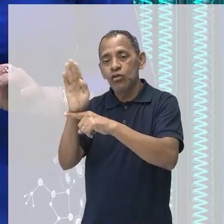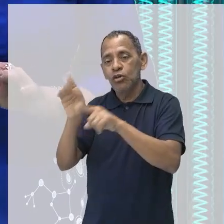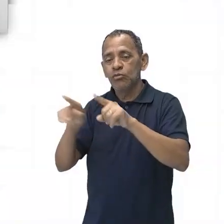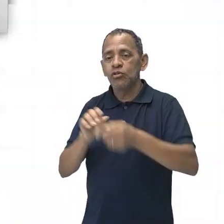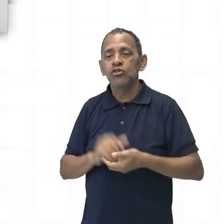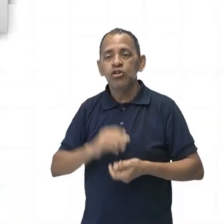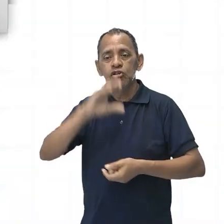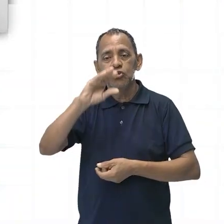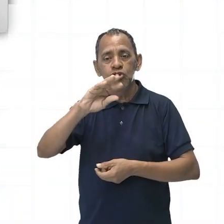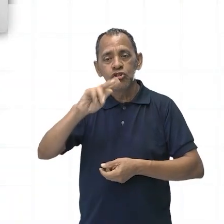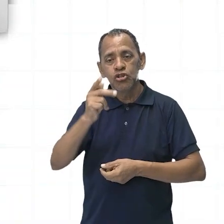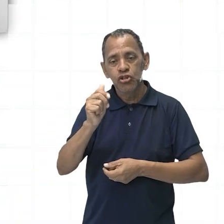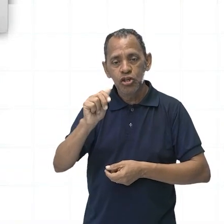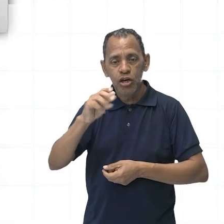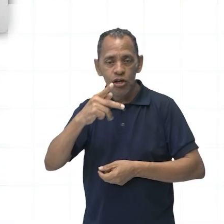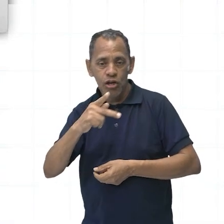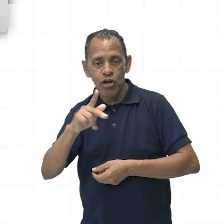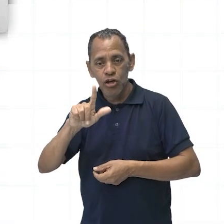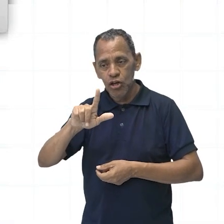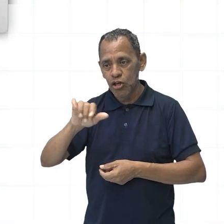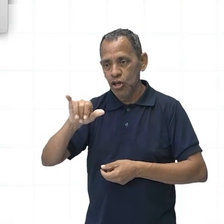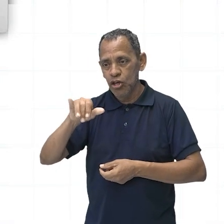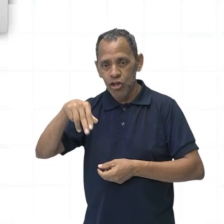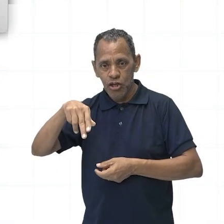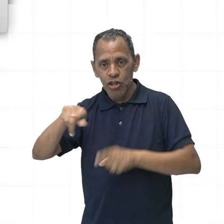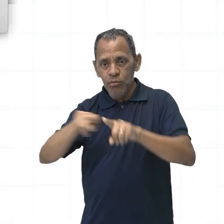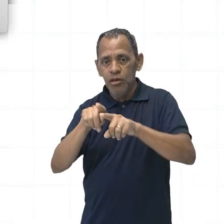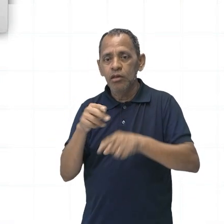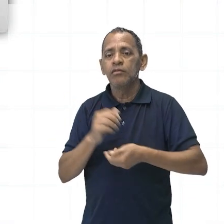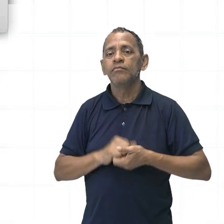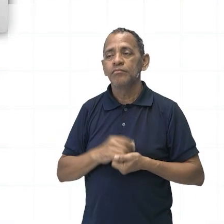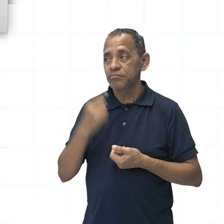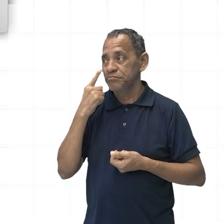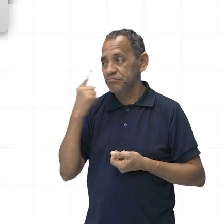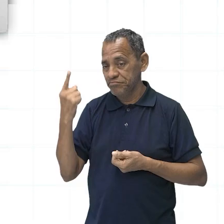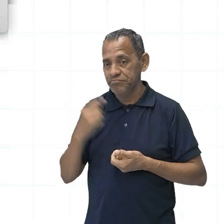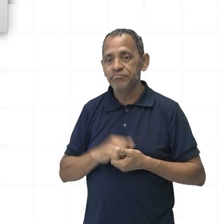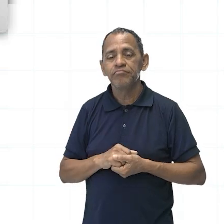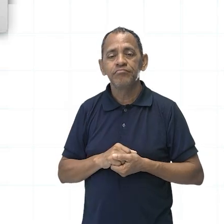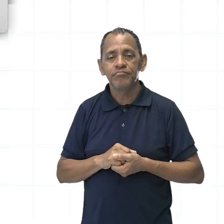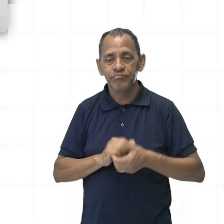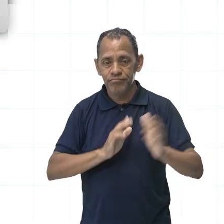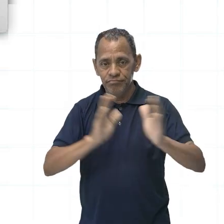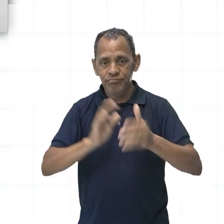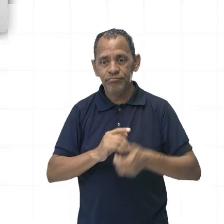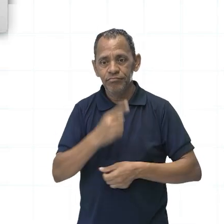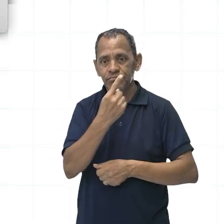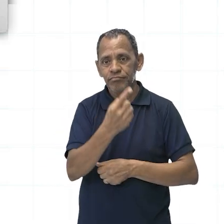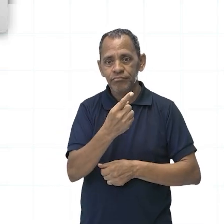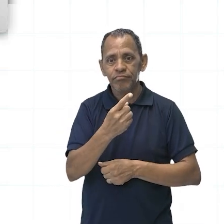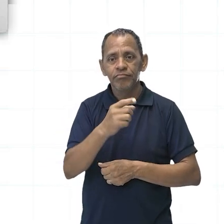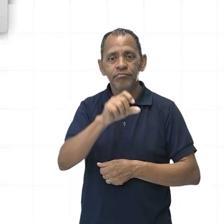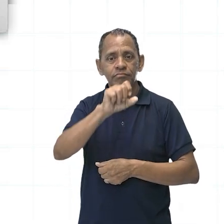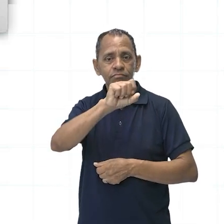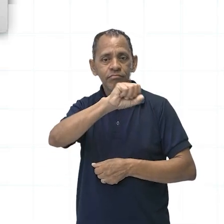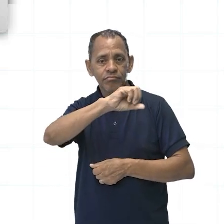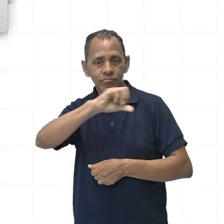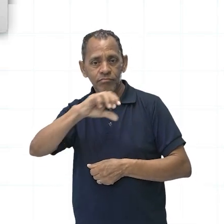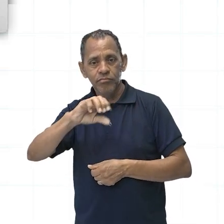Charlie Chaplin. Então, apenas através da mímica. Então, ele viveu entre 1889 e